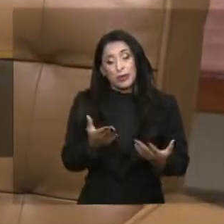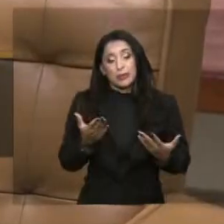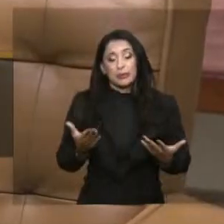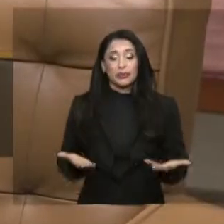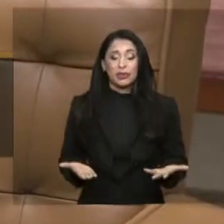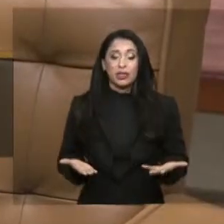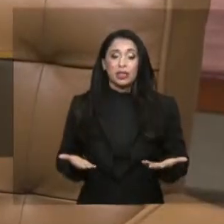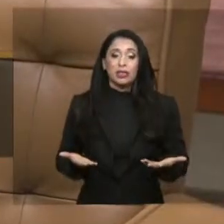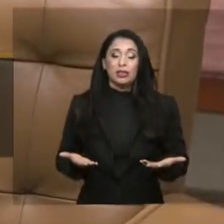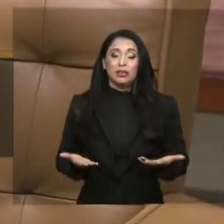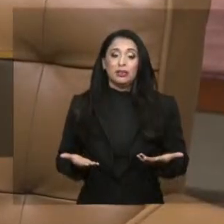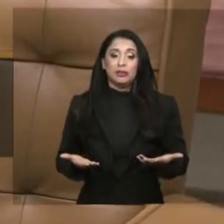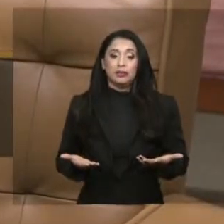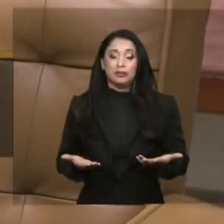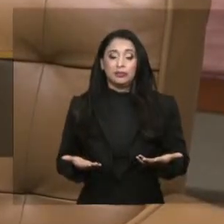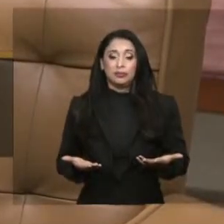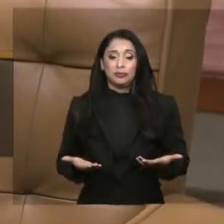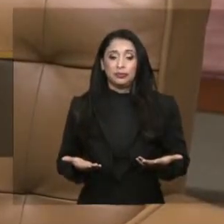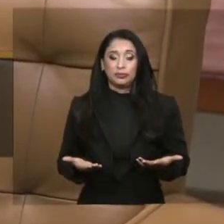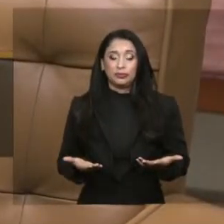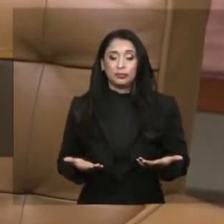E por isso, inclusive,